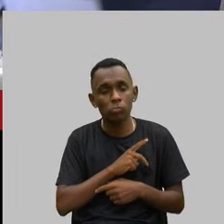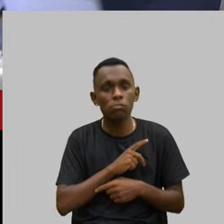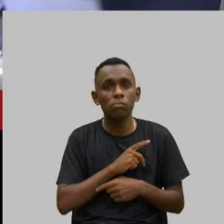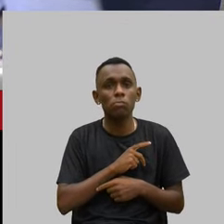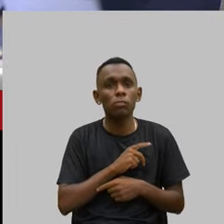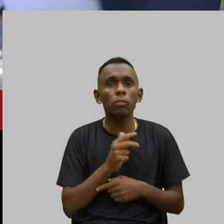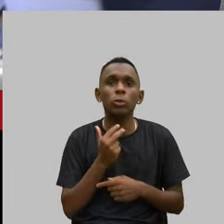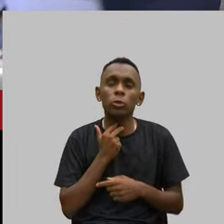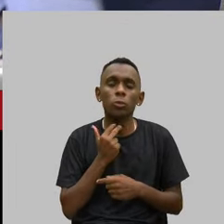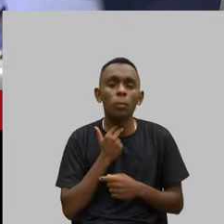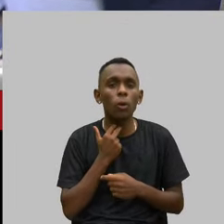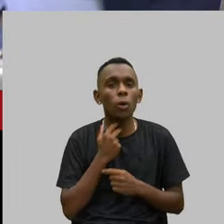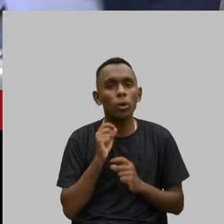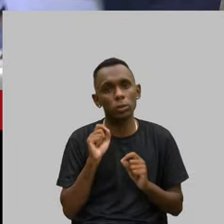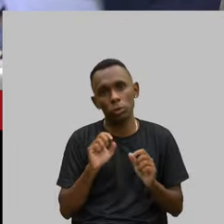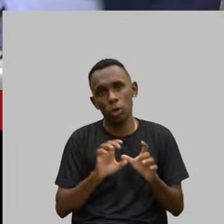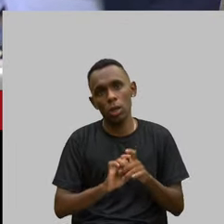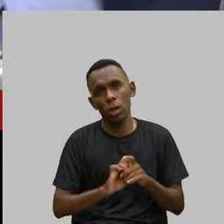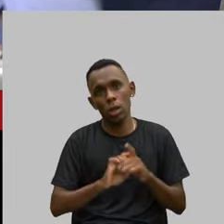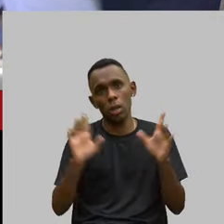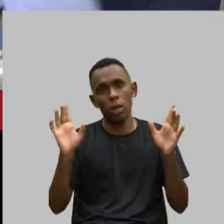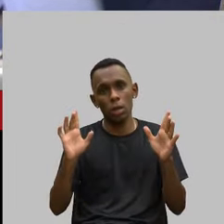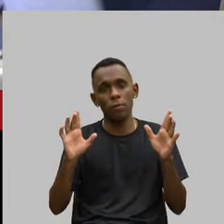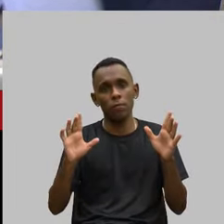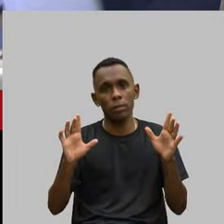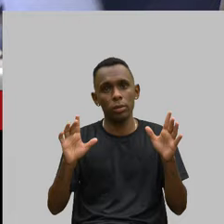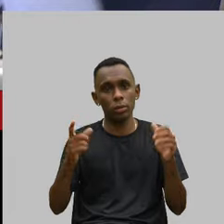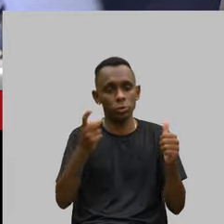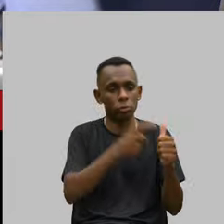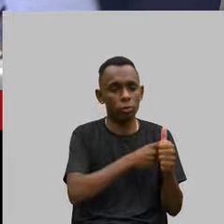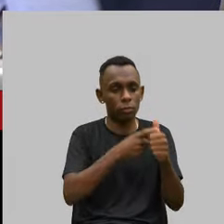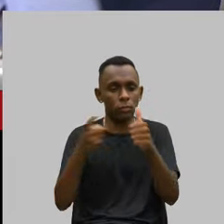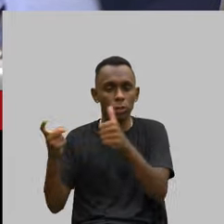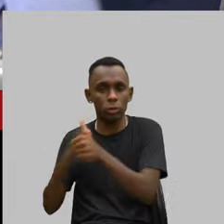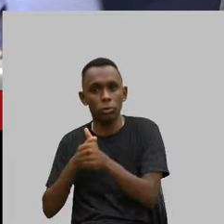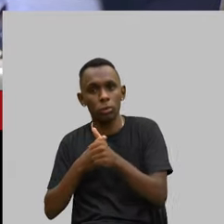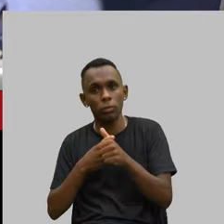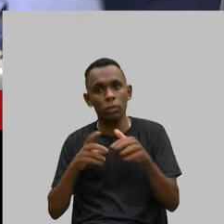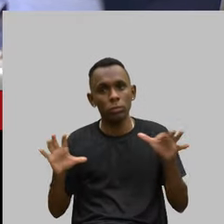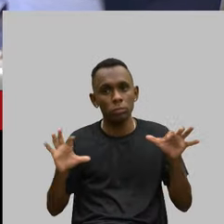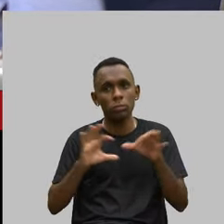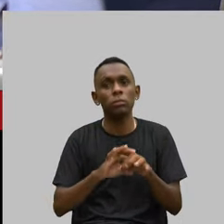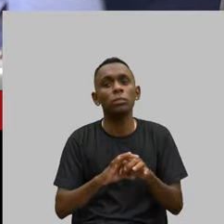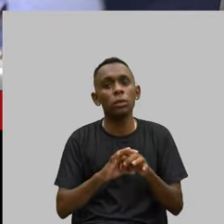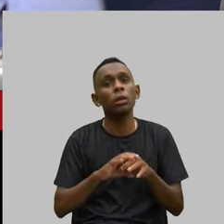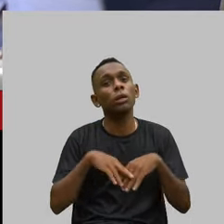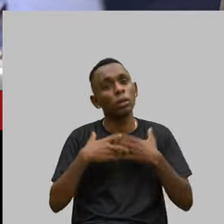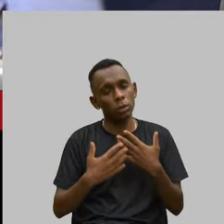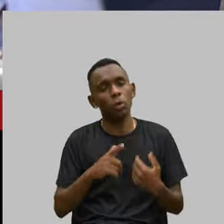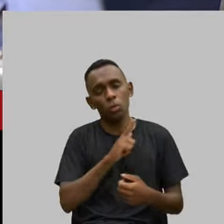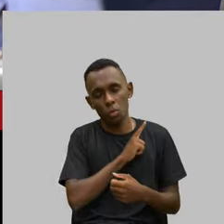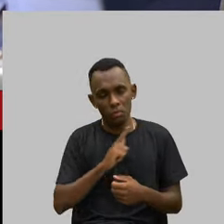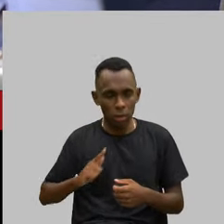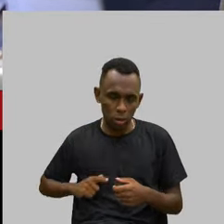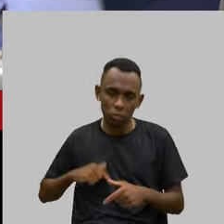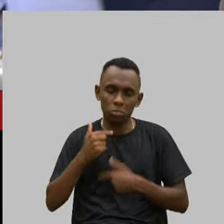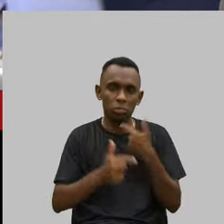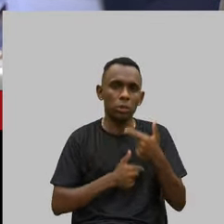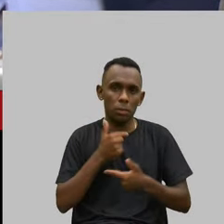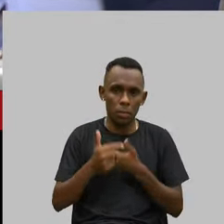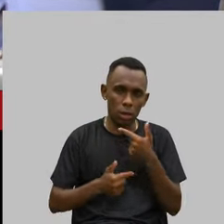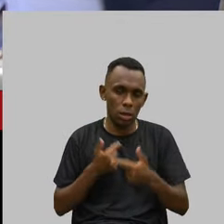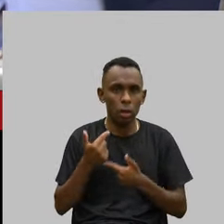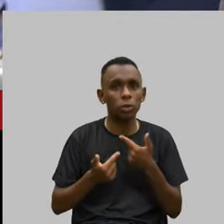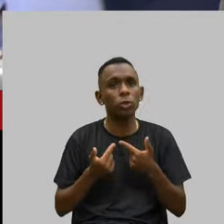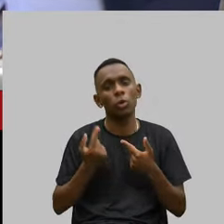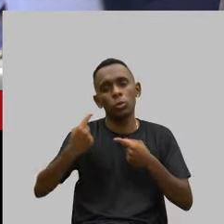eh haja um encontro de contas Então essa discussão está sendo realizada pelo Governador né temos visto eh